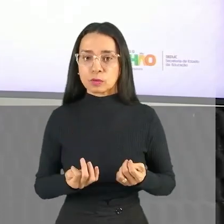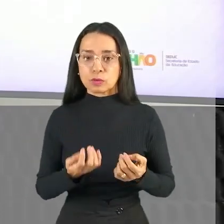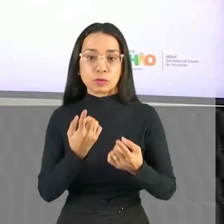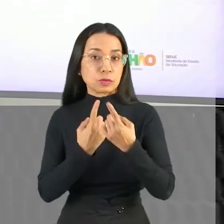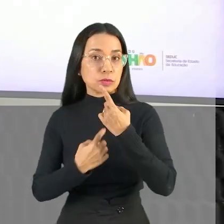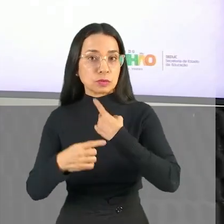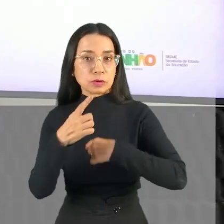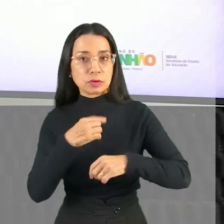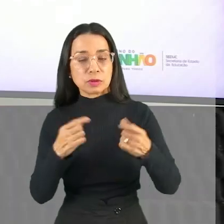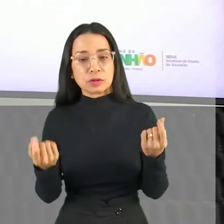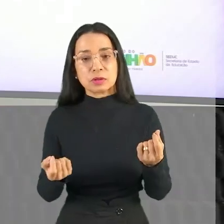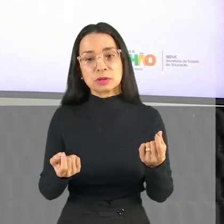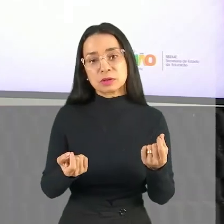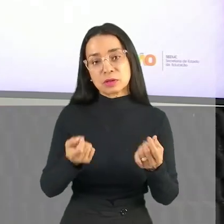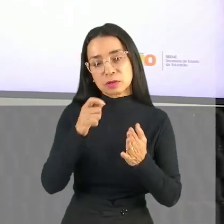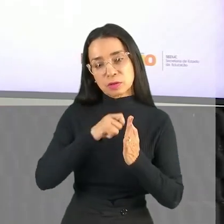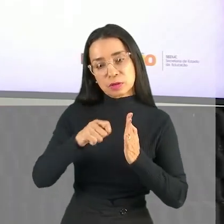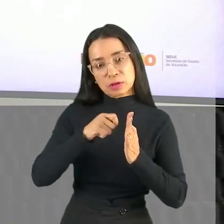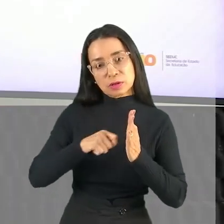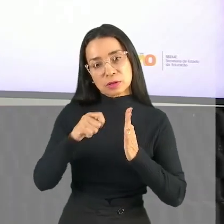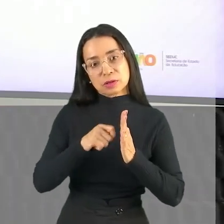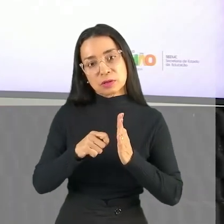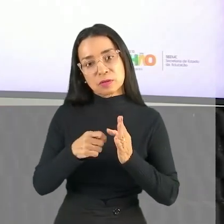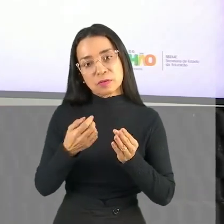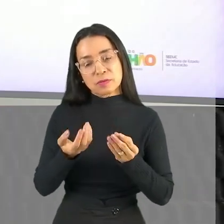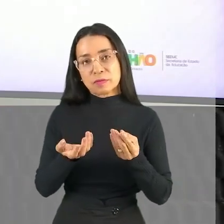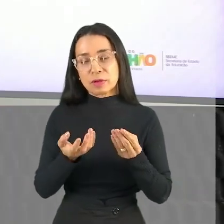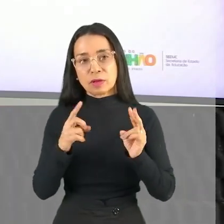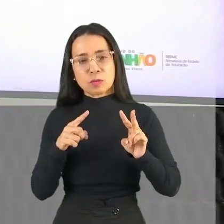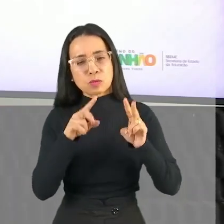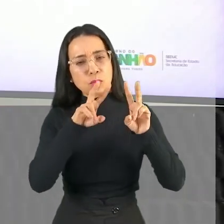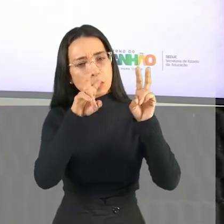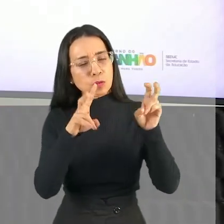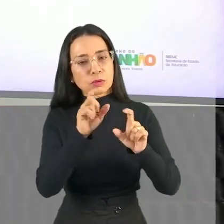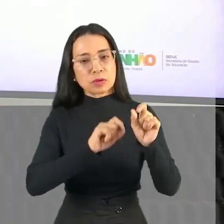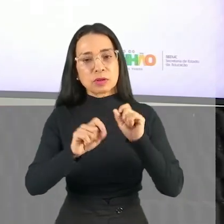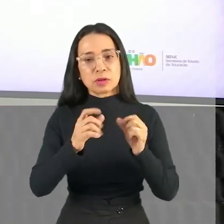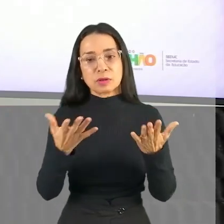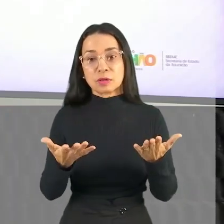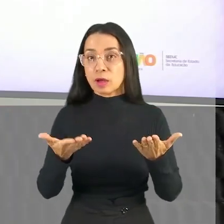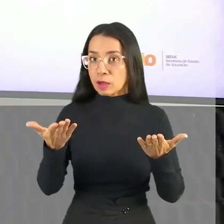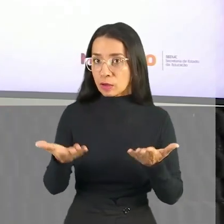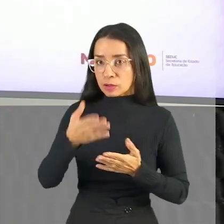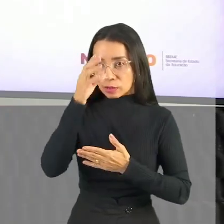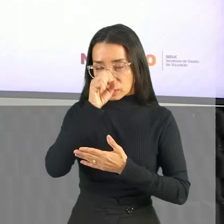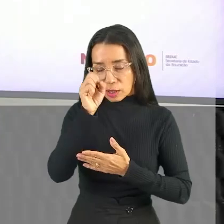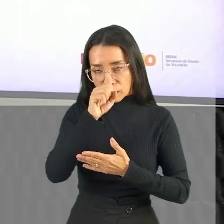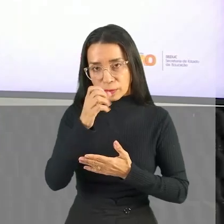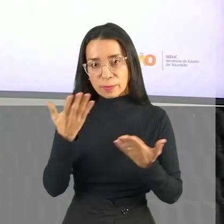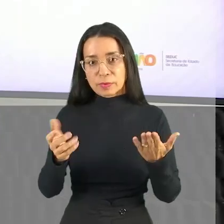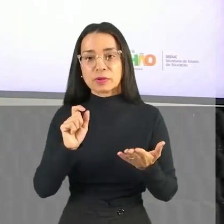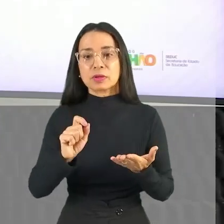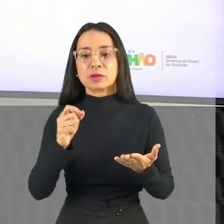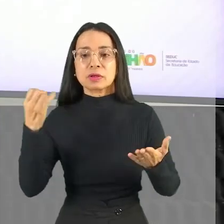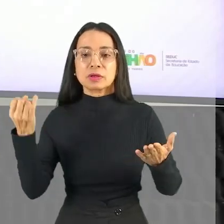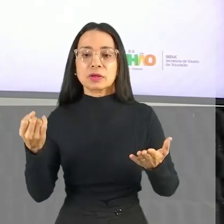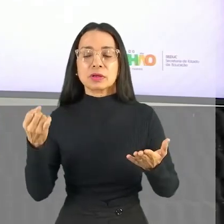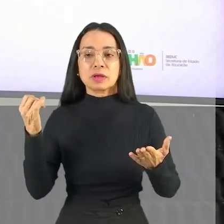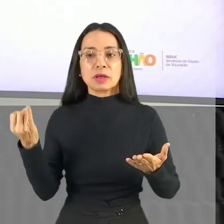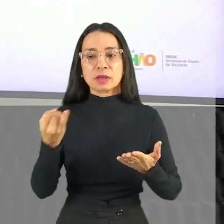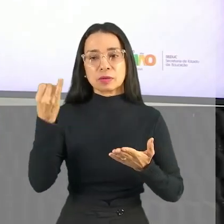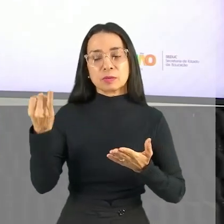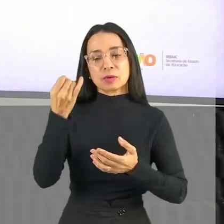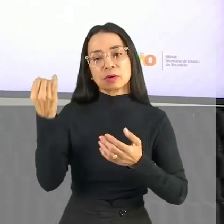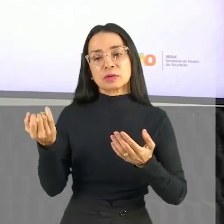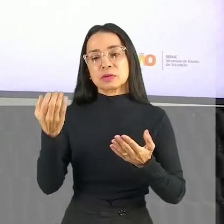observa o tema. Mas hoje você vai aprender que, mais do que fazer a redação, é interessante que você aprenda